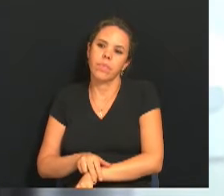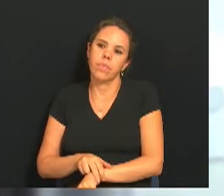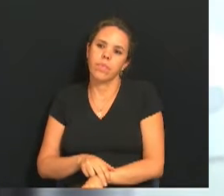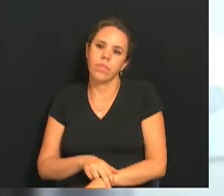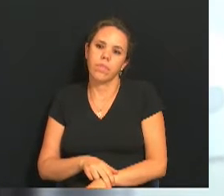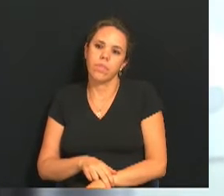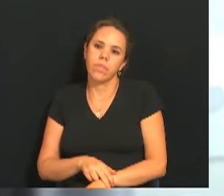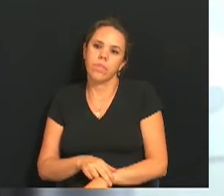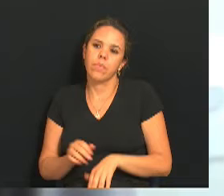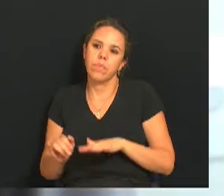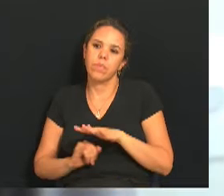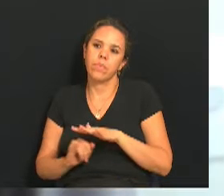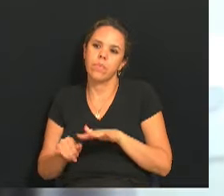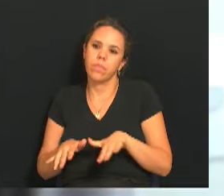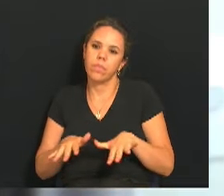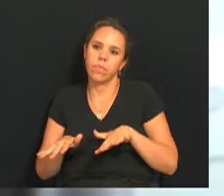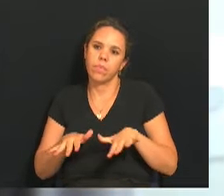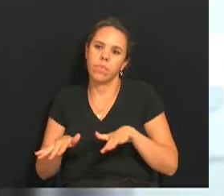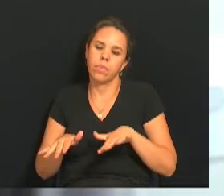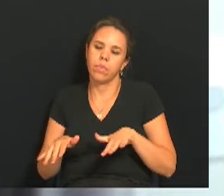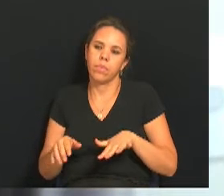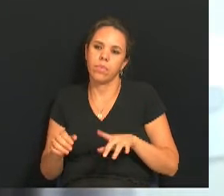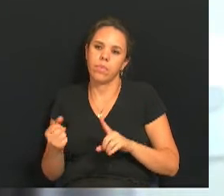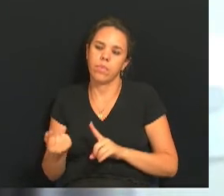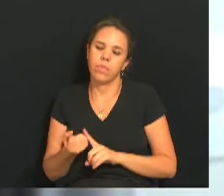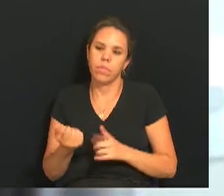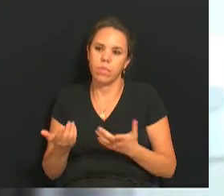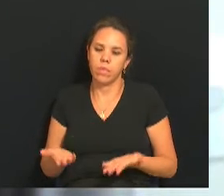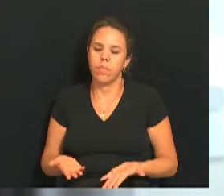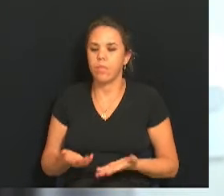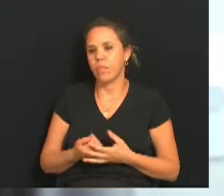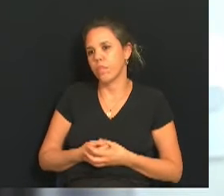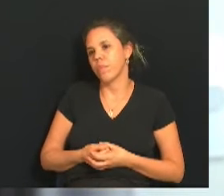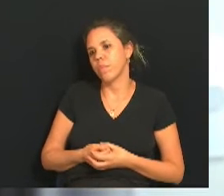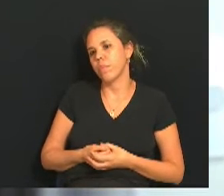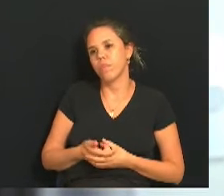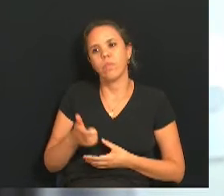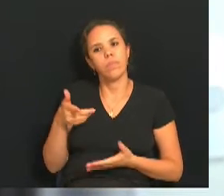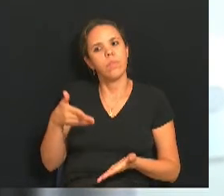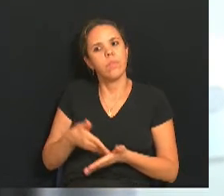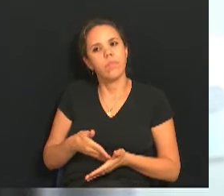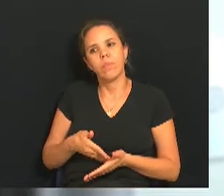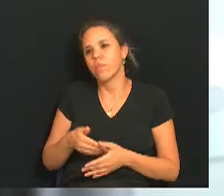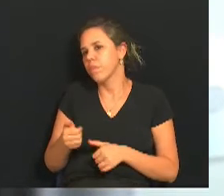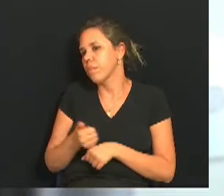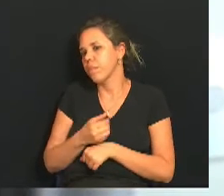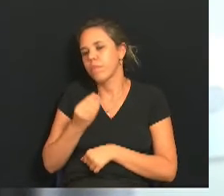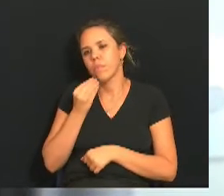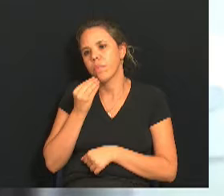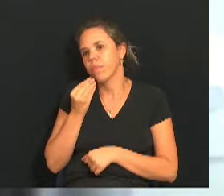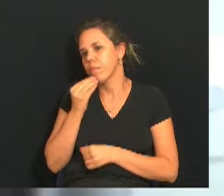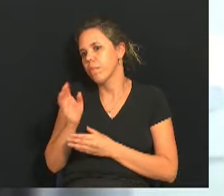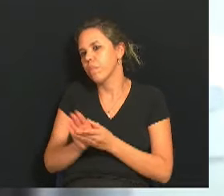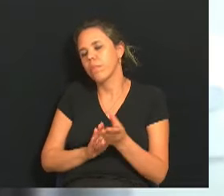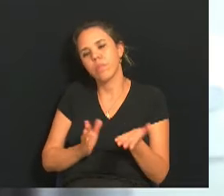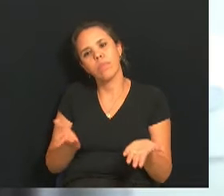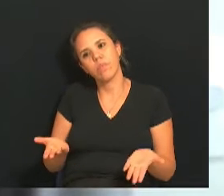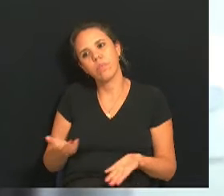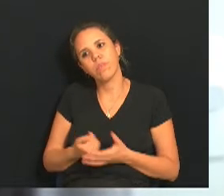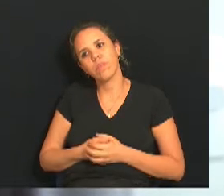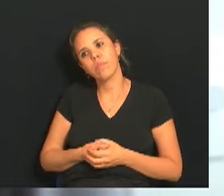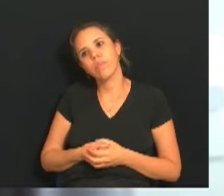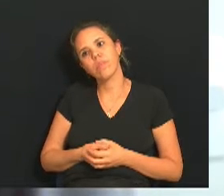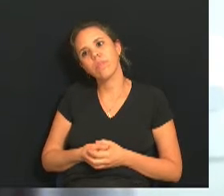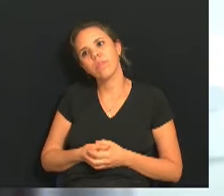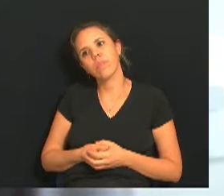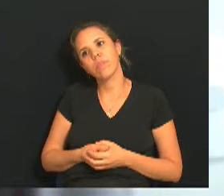entidades ligadas ao movimento social, quer dizer, essas entidades hoje não conseguem ter cadeira no Conselho Municipal de Educação. E um outro